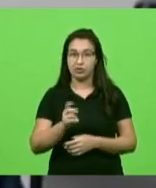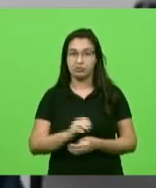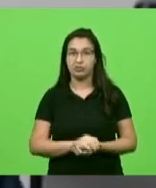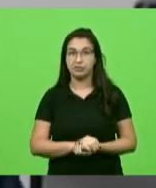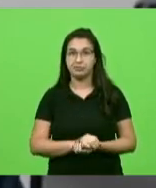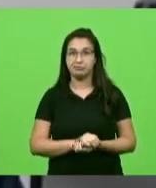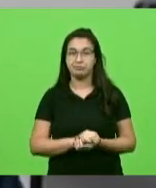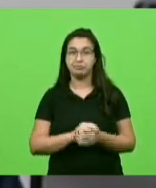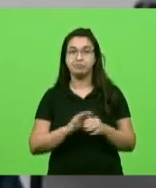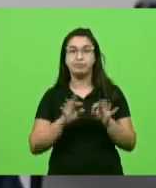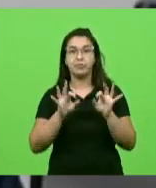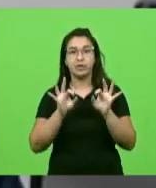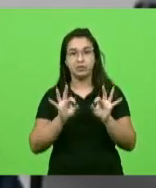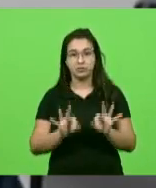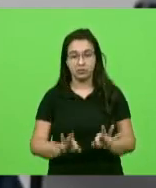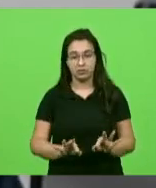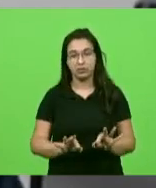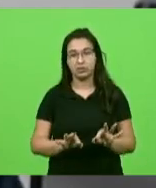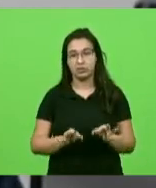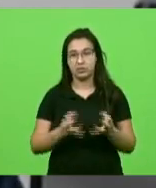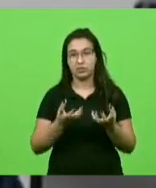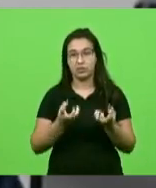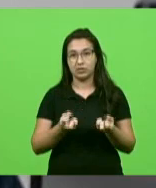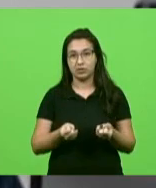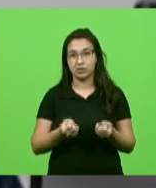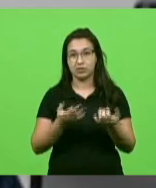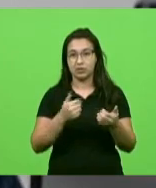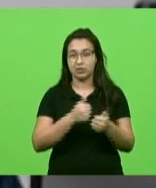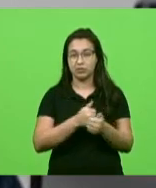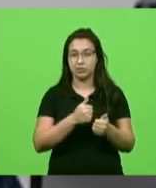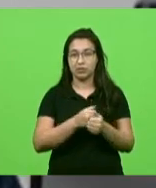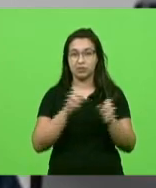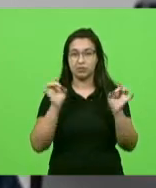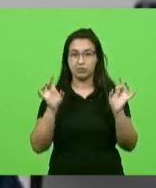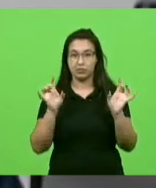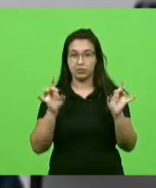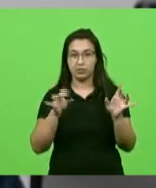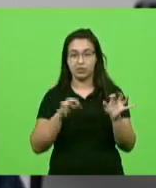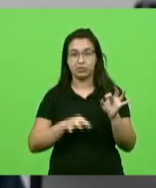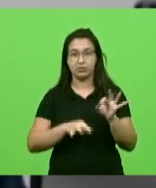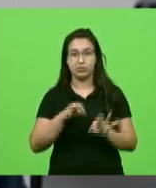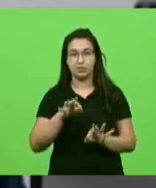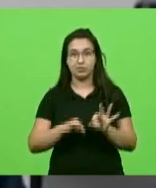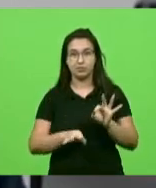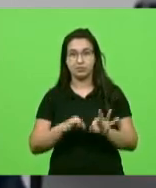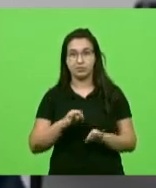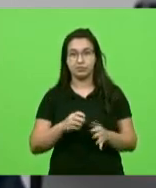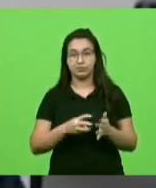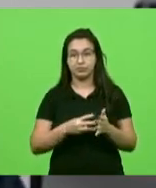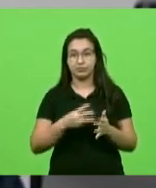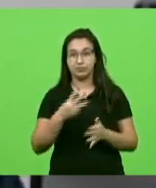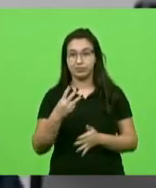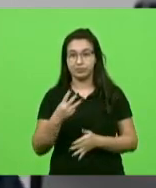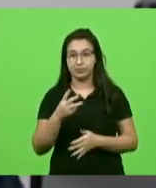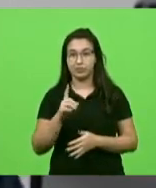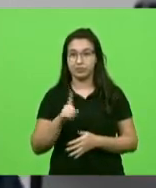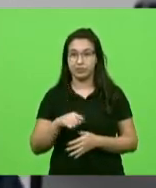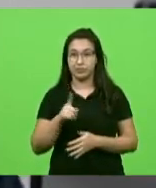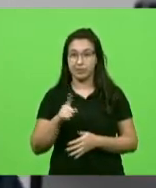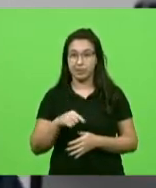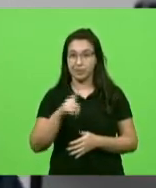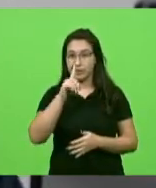elementos que configuram justa causa a deliberação dos fatos por este tribunal especial e julgamento a aquecer mutação